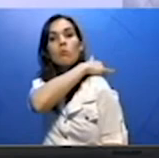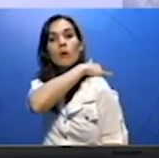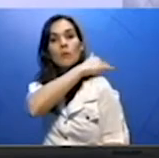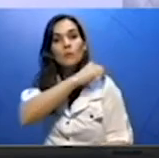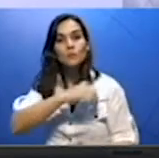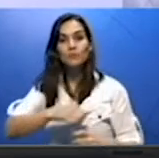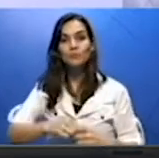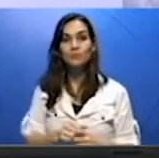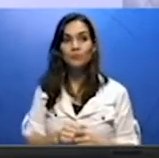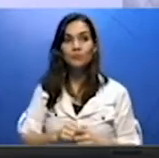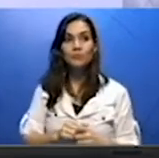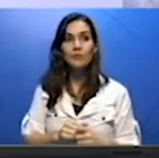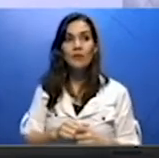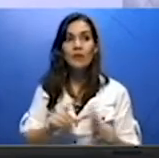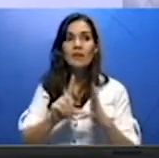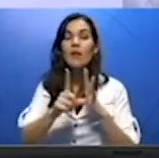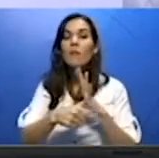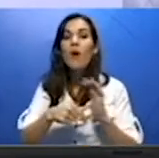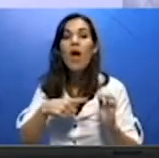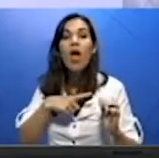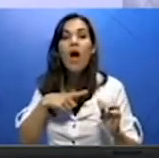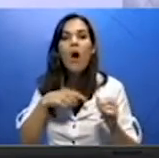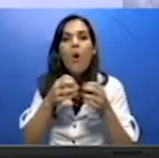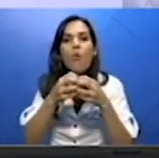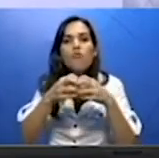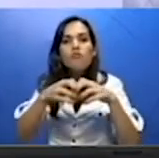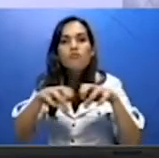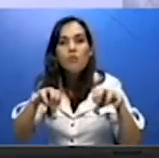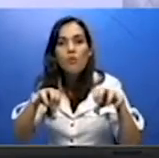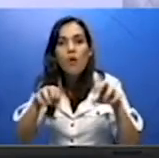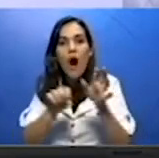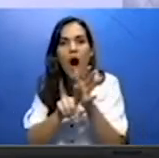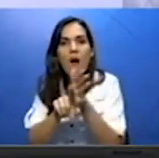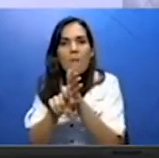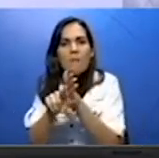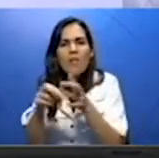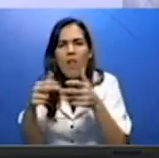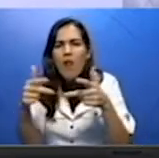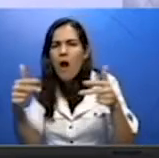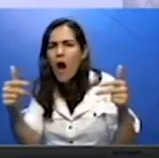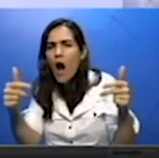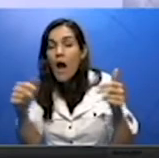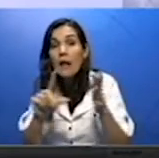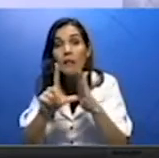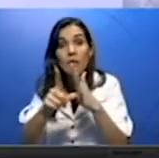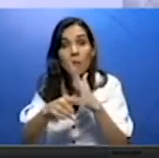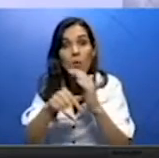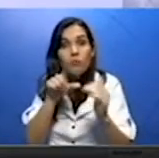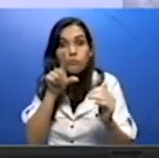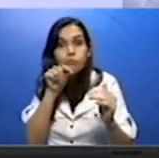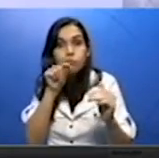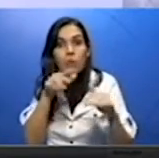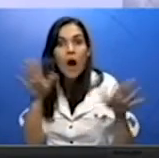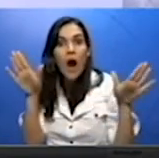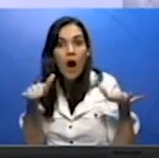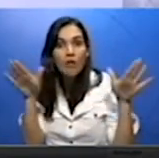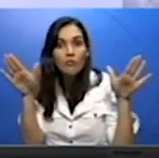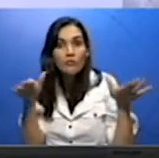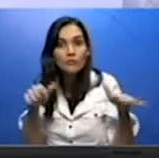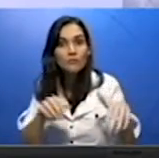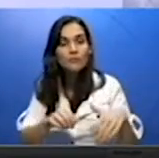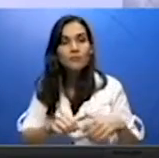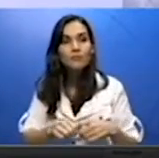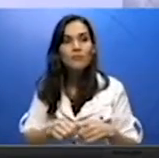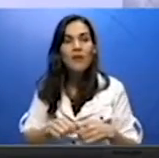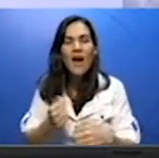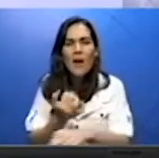de ovos com casca que dera os répteis e aves e por fim uma última característica a